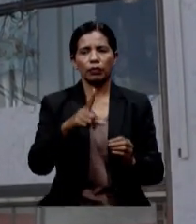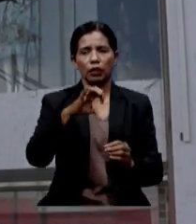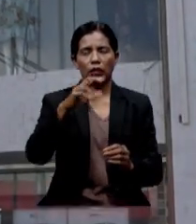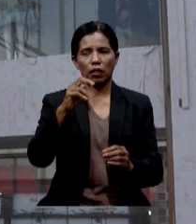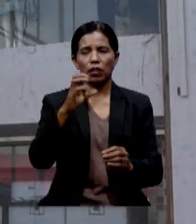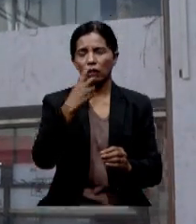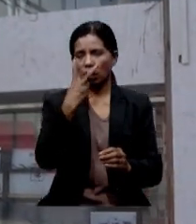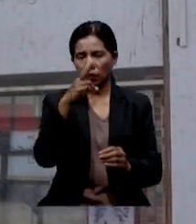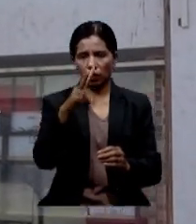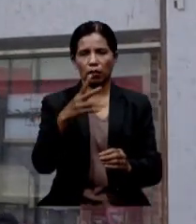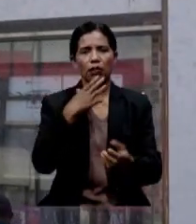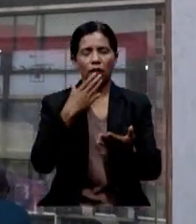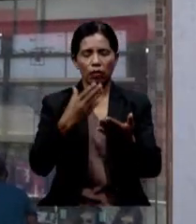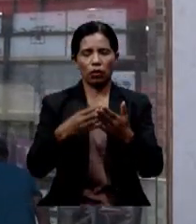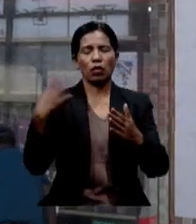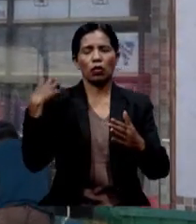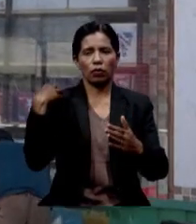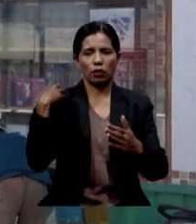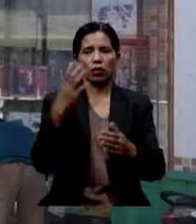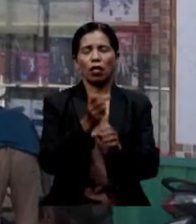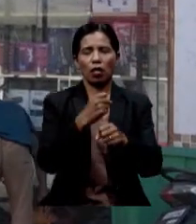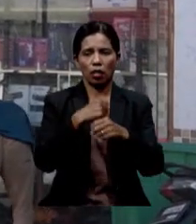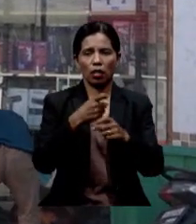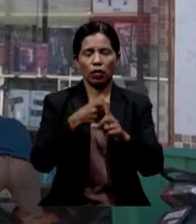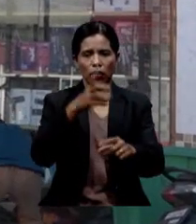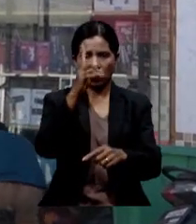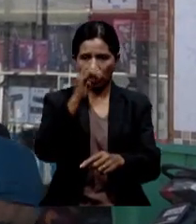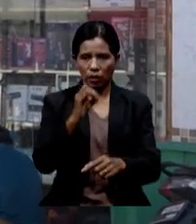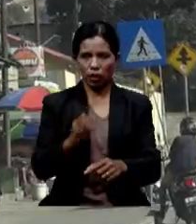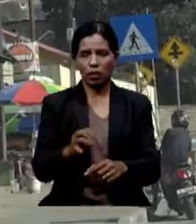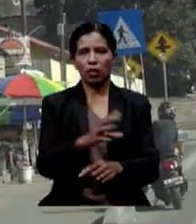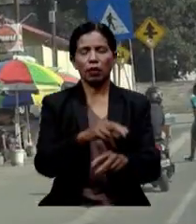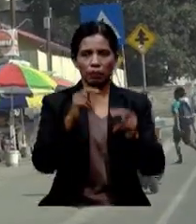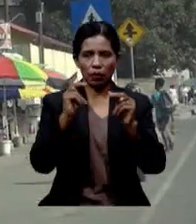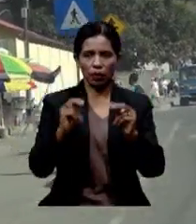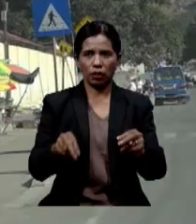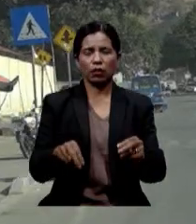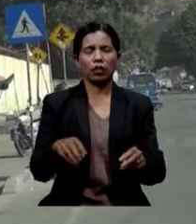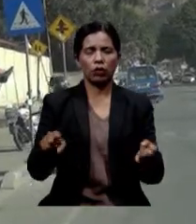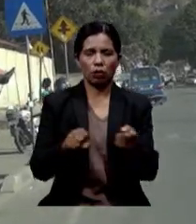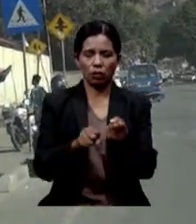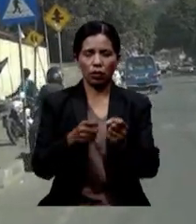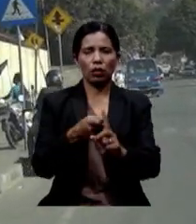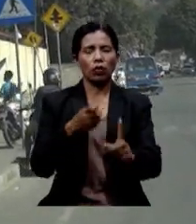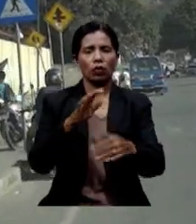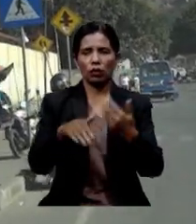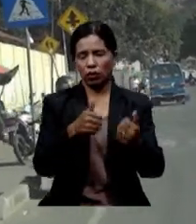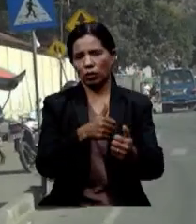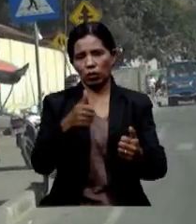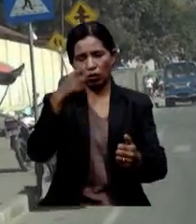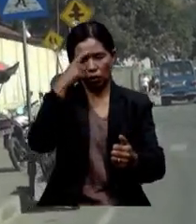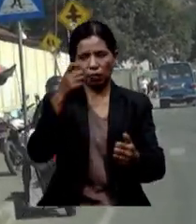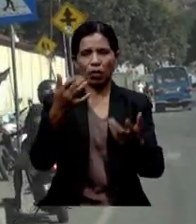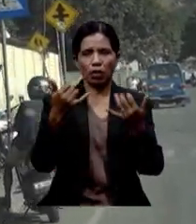tu garantia qualidade do edifício nebe, construi e a capital dele, precisa e apoio russi parte relevante selo, tamba